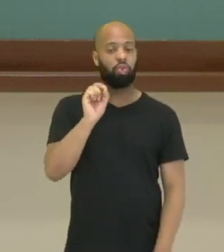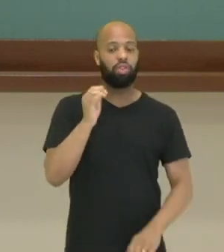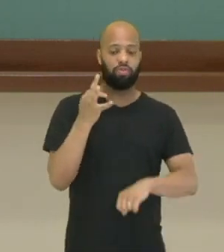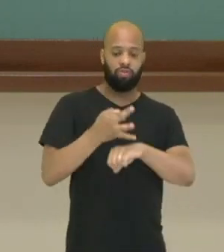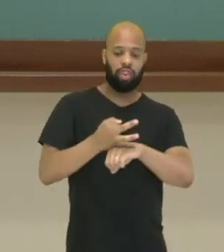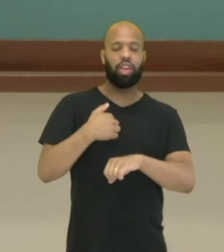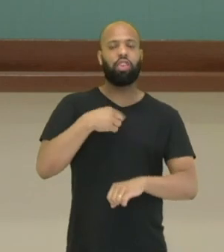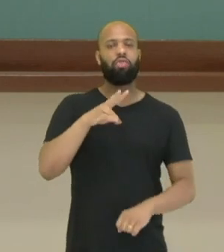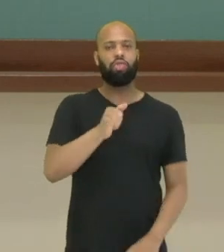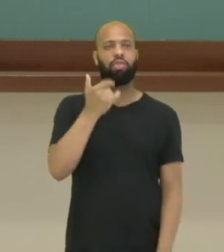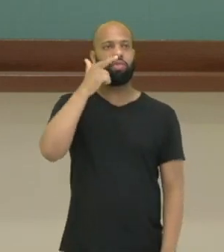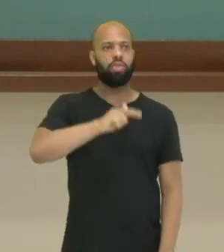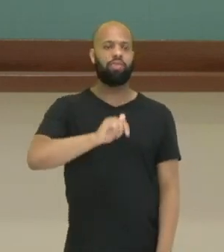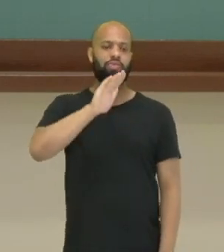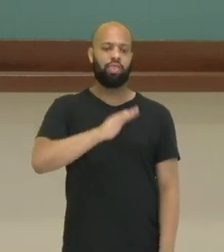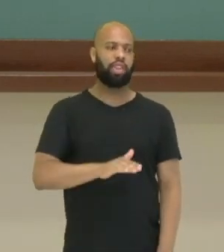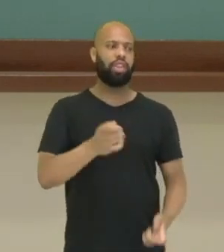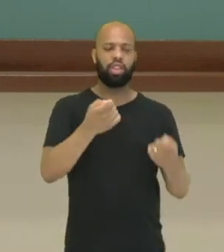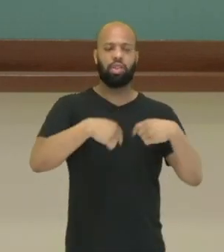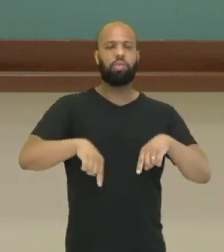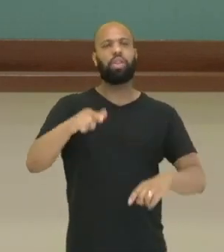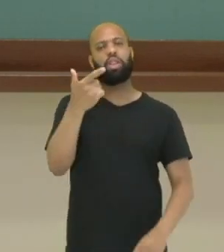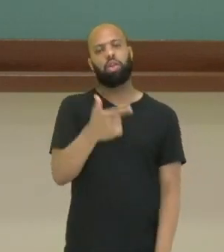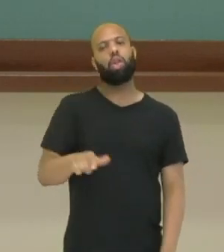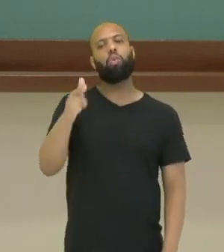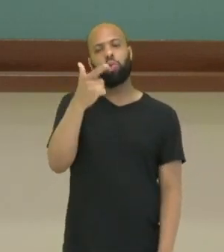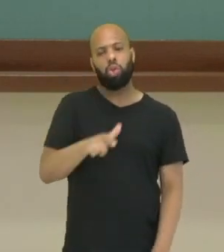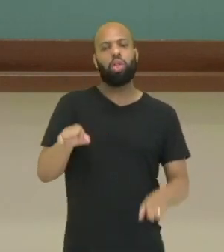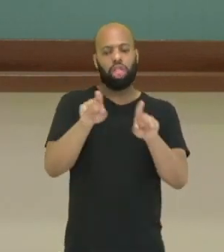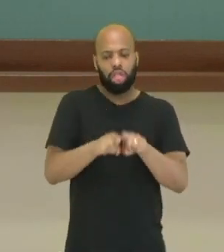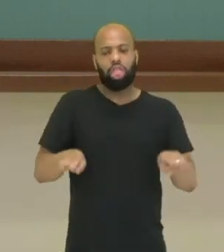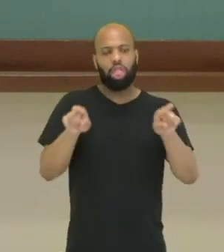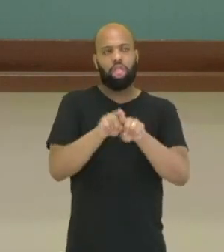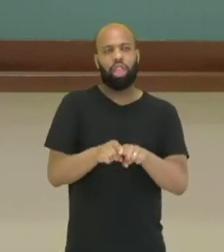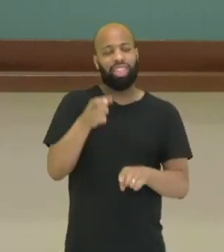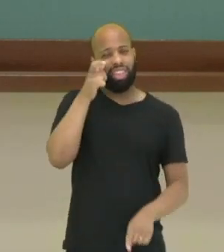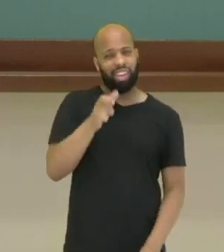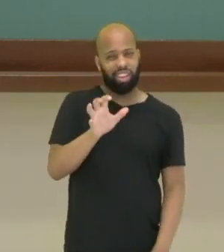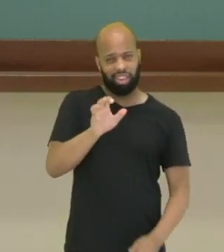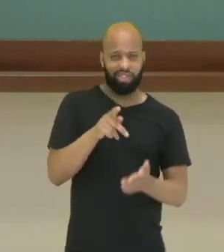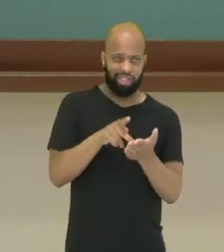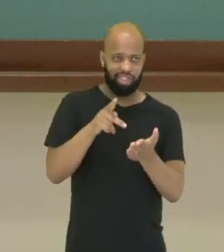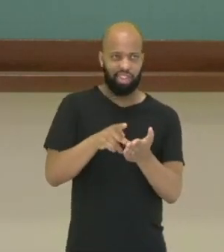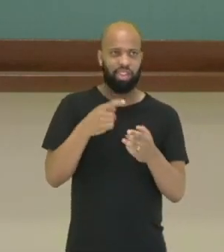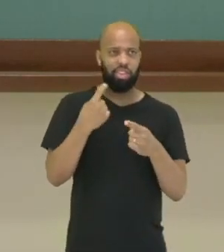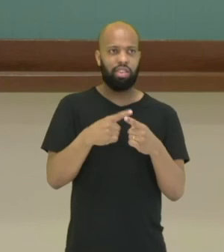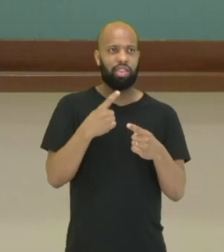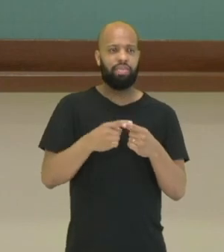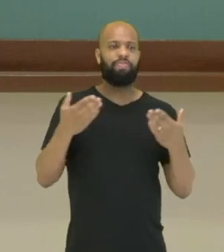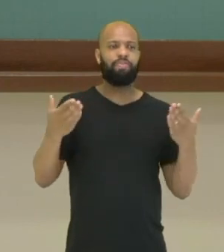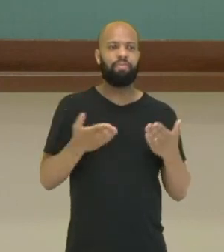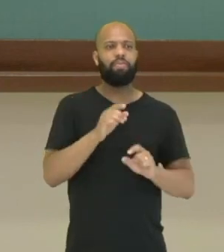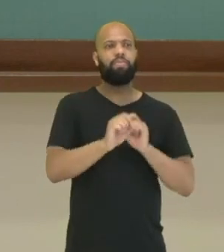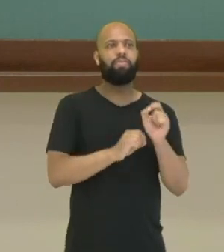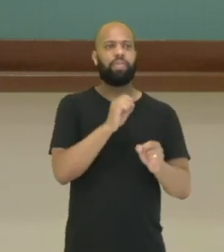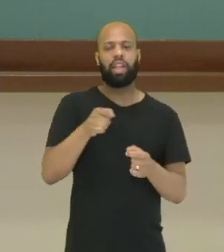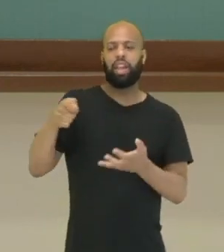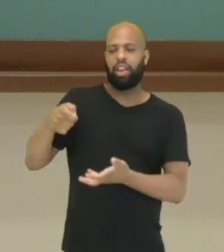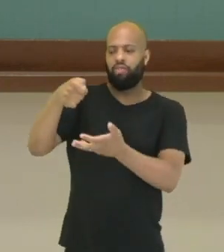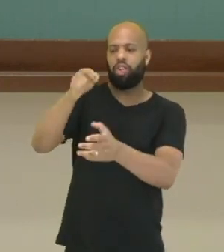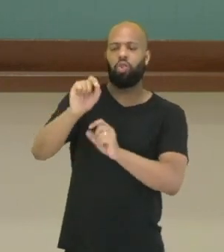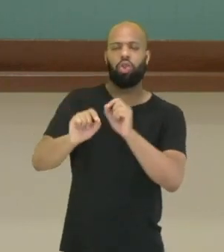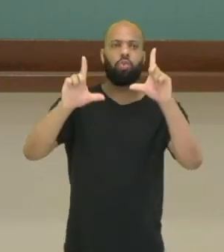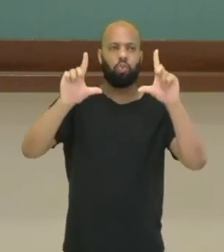férias eu vou poder ficar sem repetir a mesma roupa. Isso não é interessante? E levando o quê? O mínimo